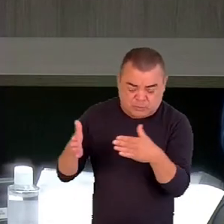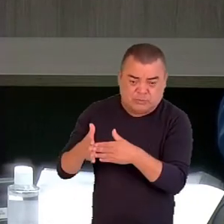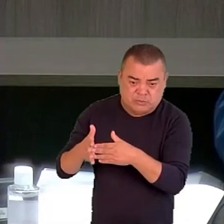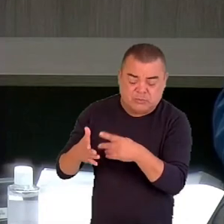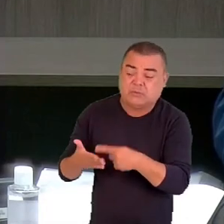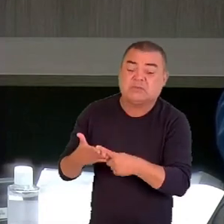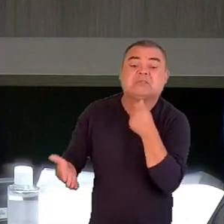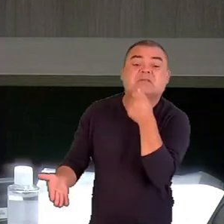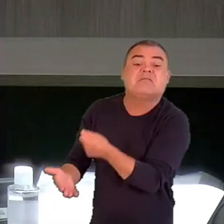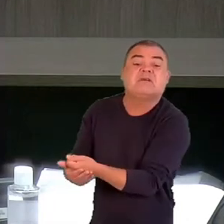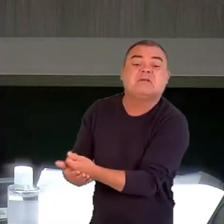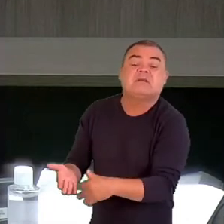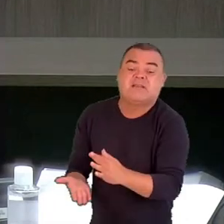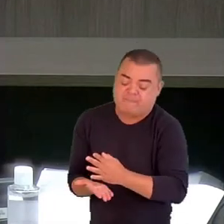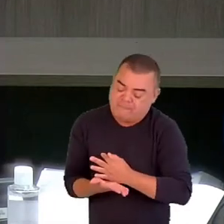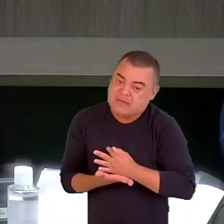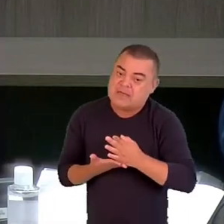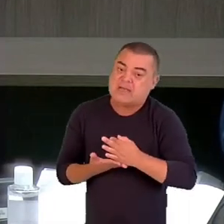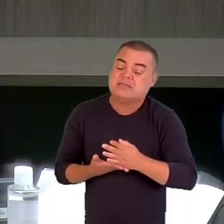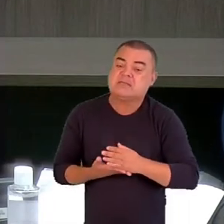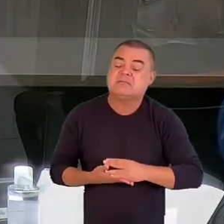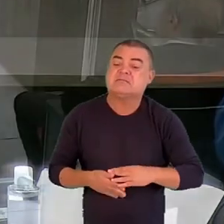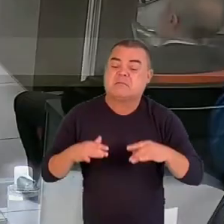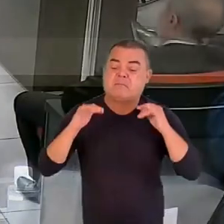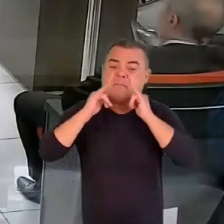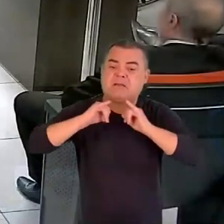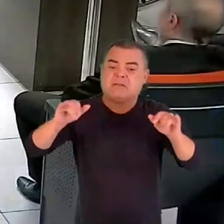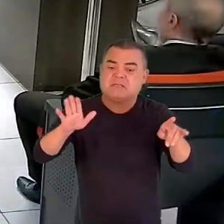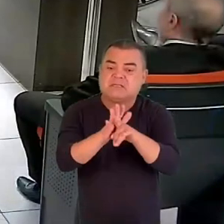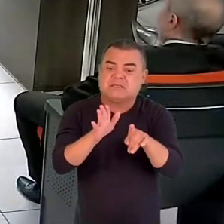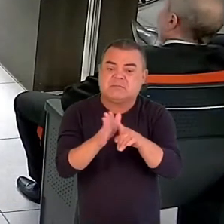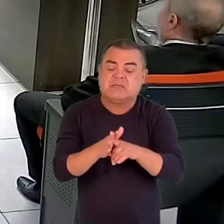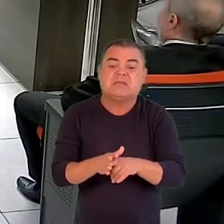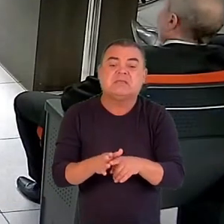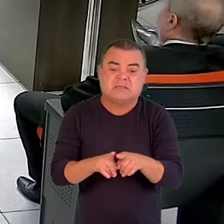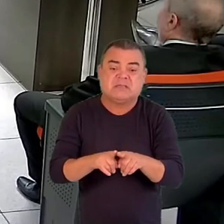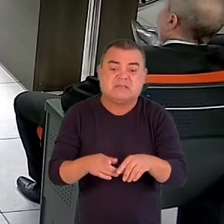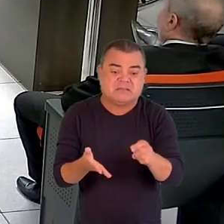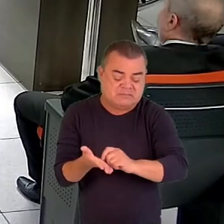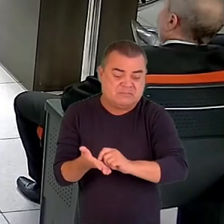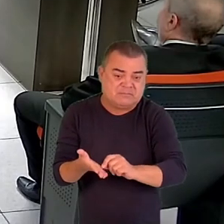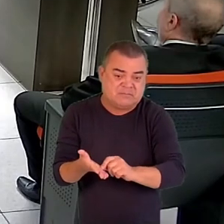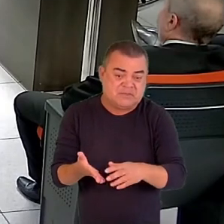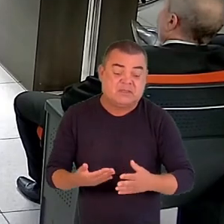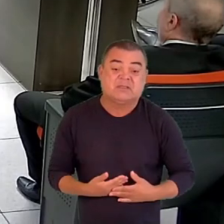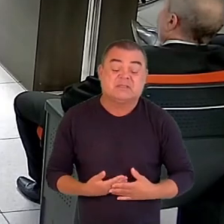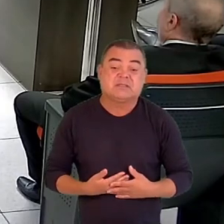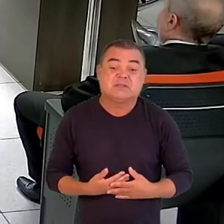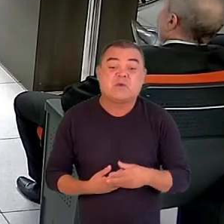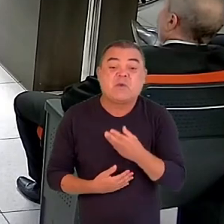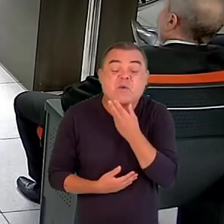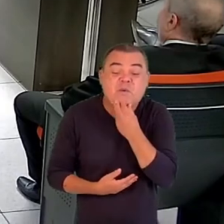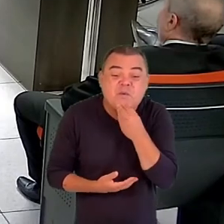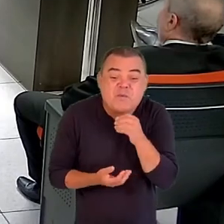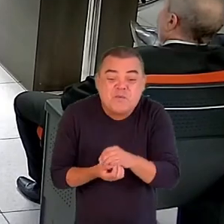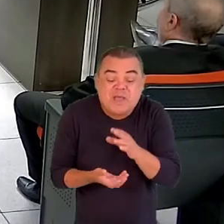de velar pela fidelidade das manifestações e das assinaturas. Foi assim que um velho promotor me ensinou, um velho procurador